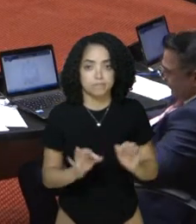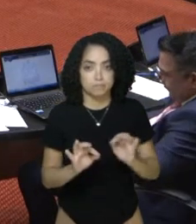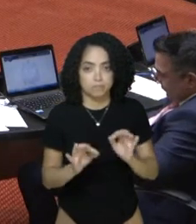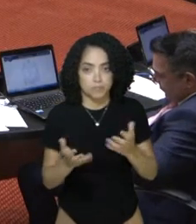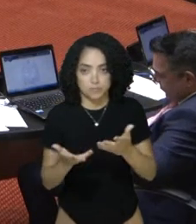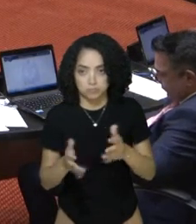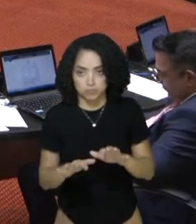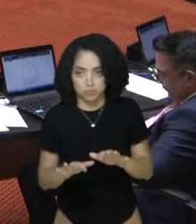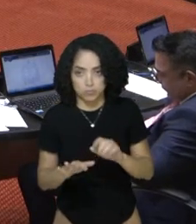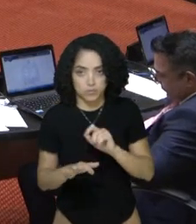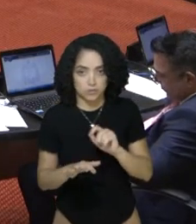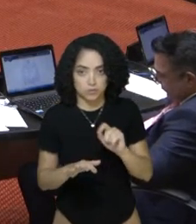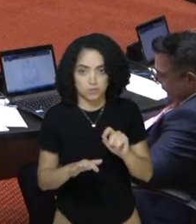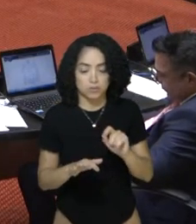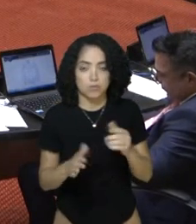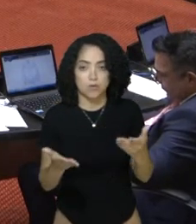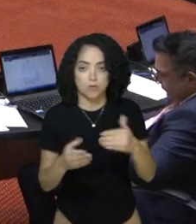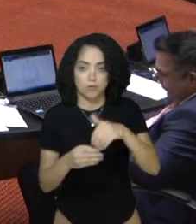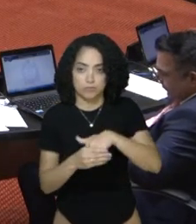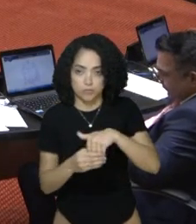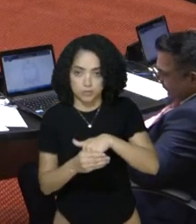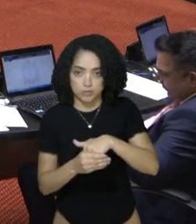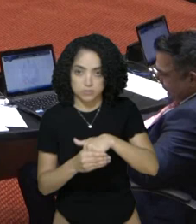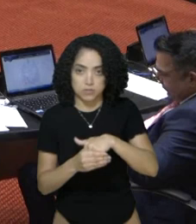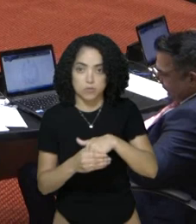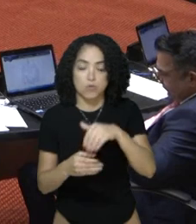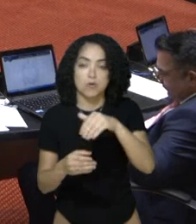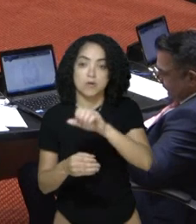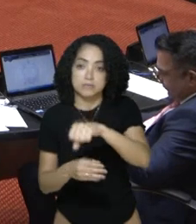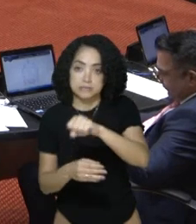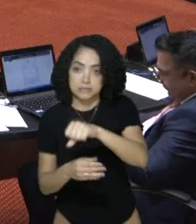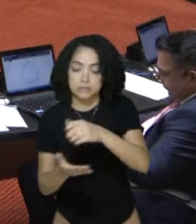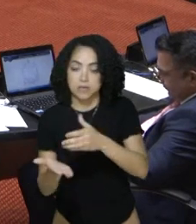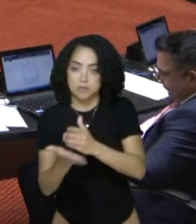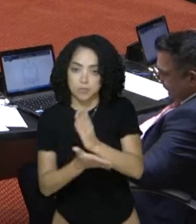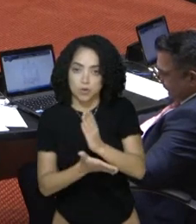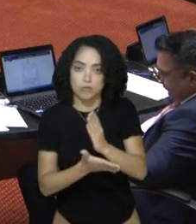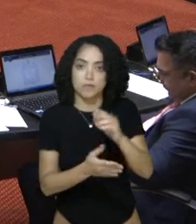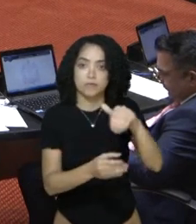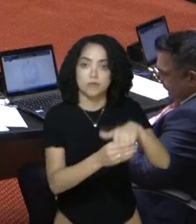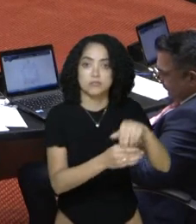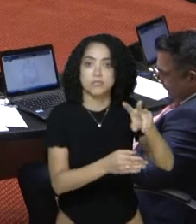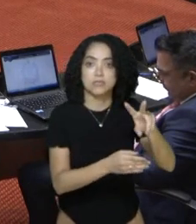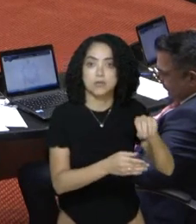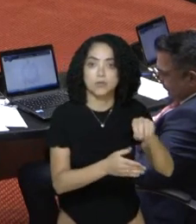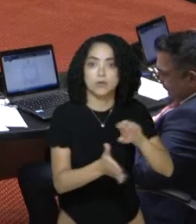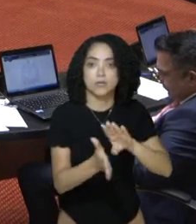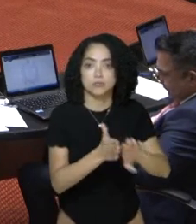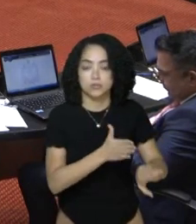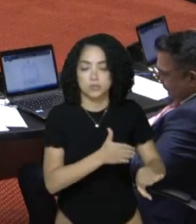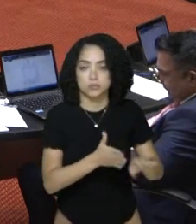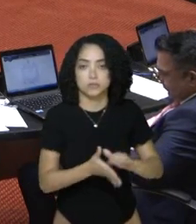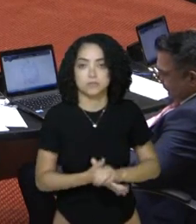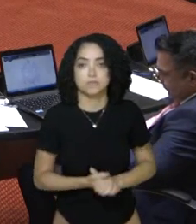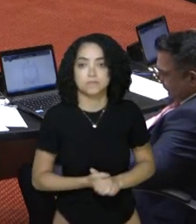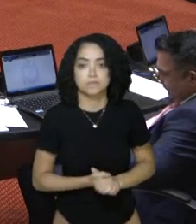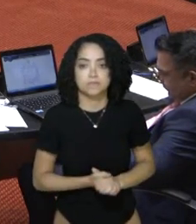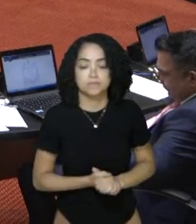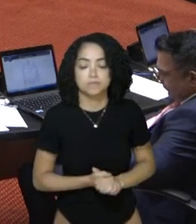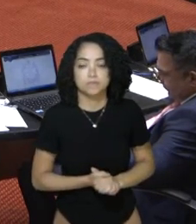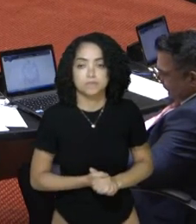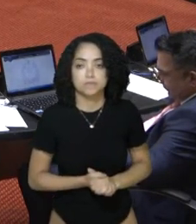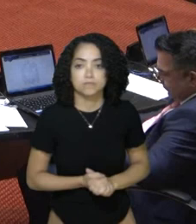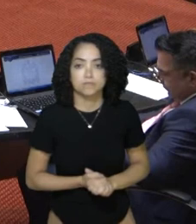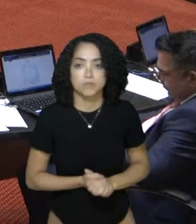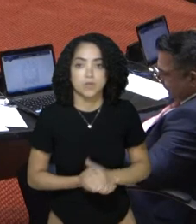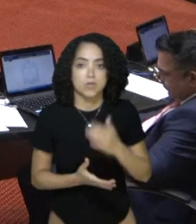queira discutir em votação, os deputados que votam sim aprovam o projeto, quem vota não rejeita o projeto.